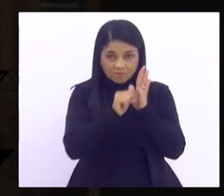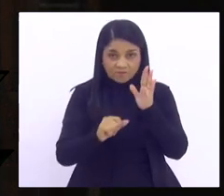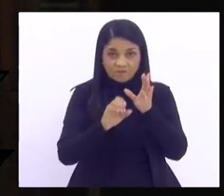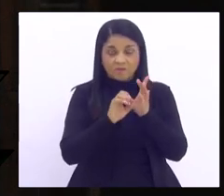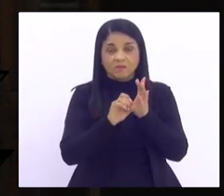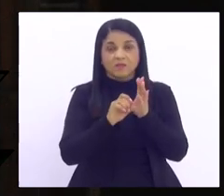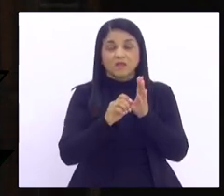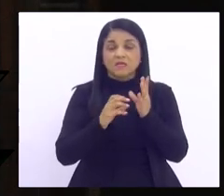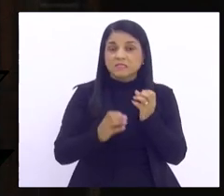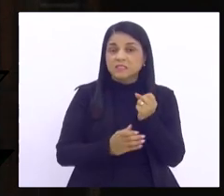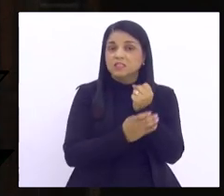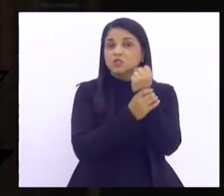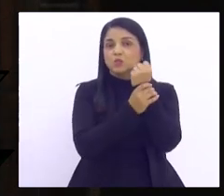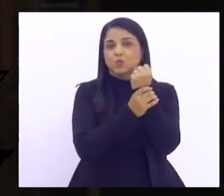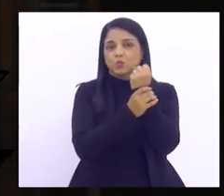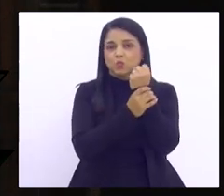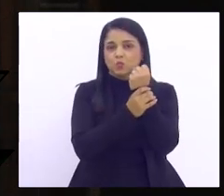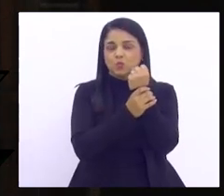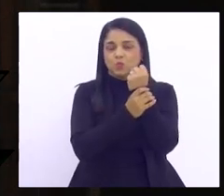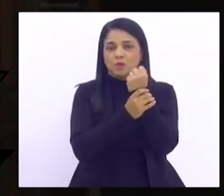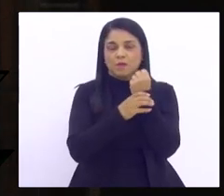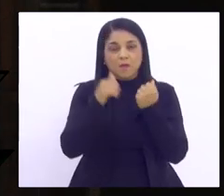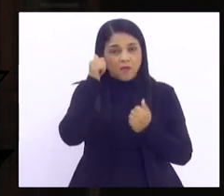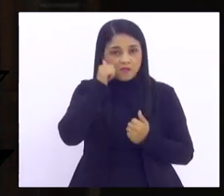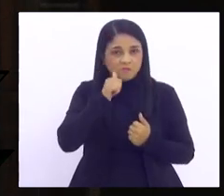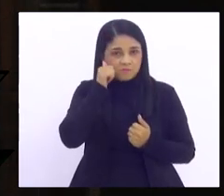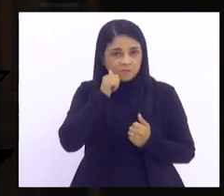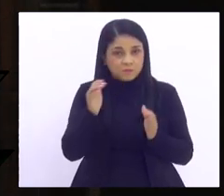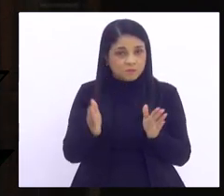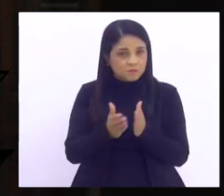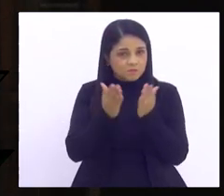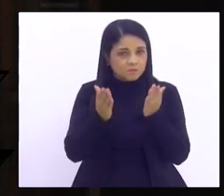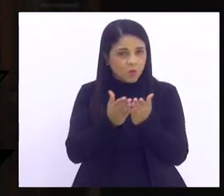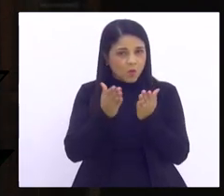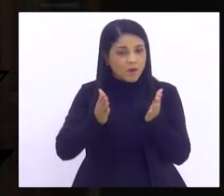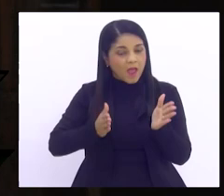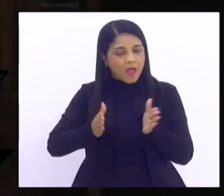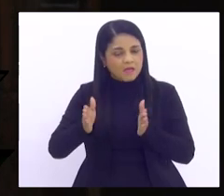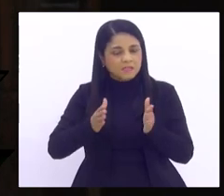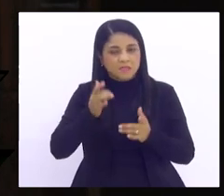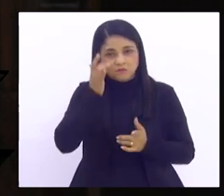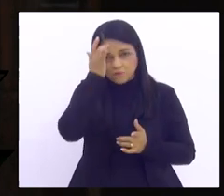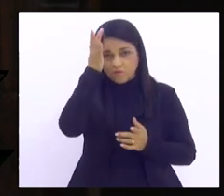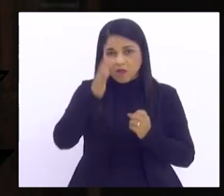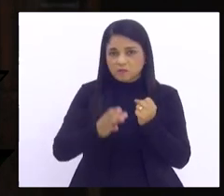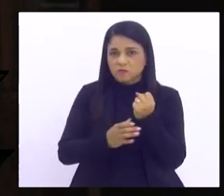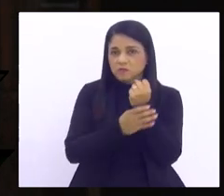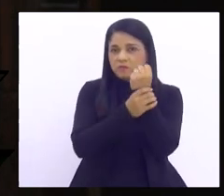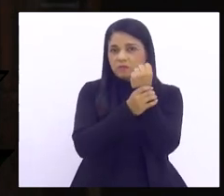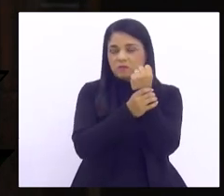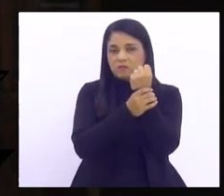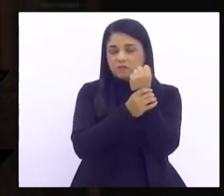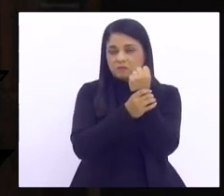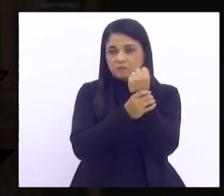mais seguro. As mulheres pobres teriam acesso a ele com segurança. É o que sempre dizem,